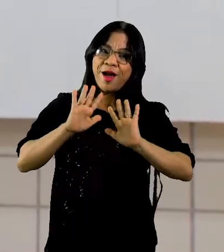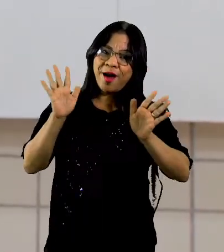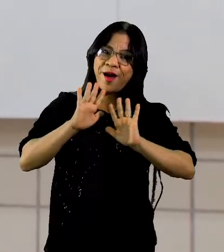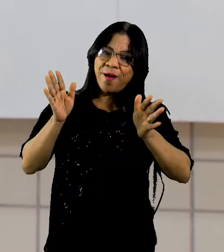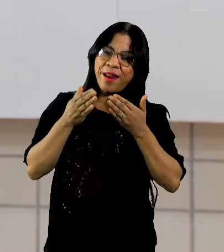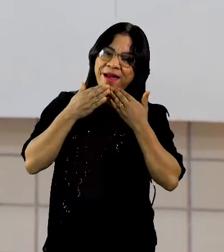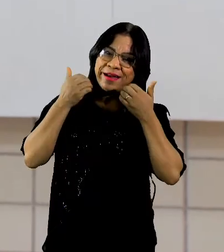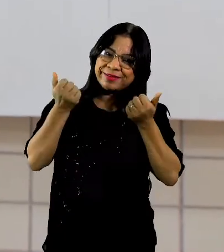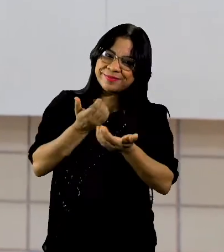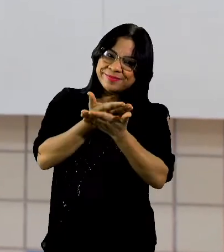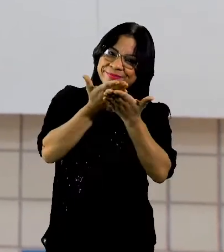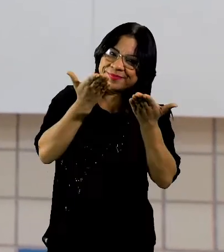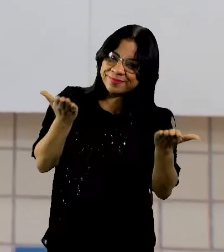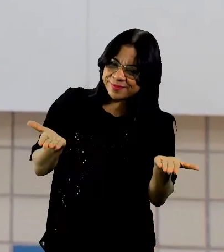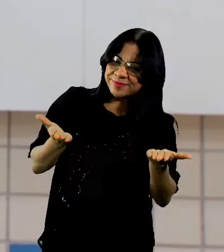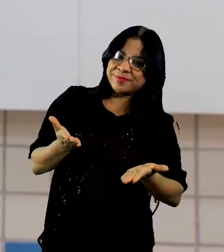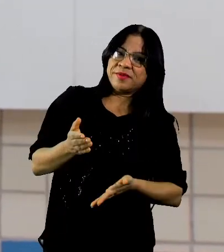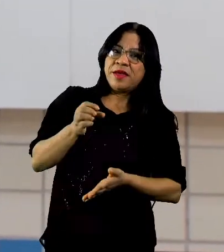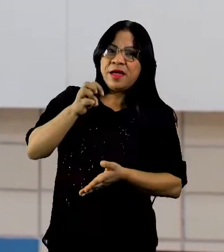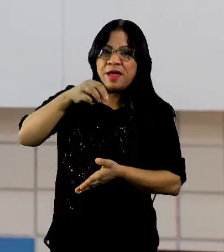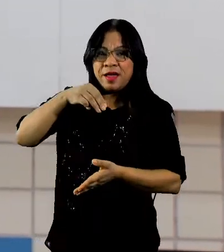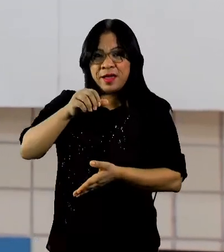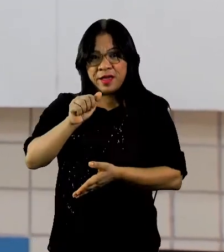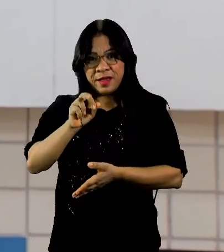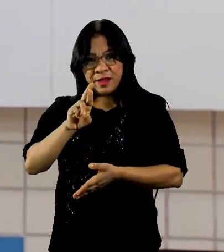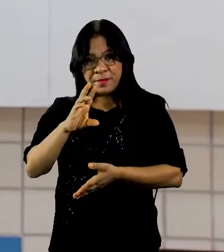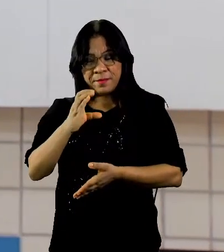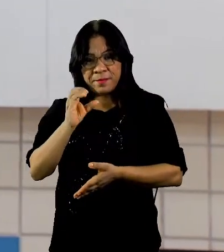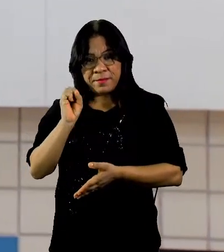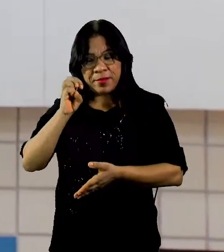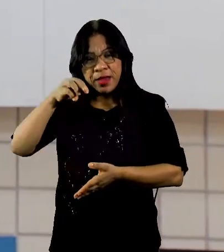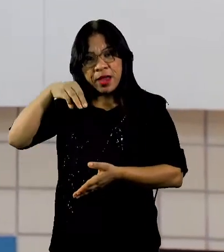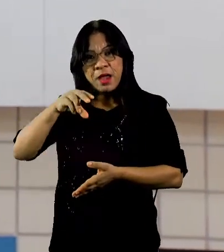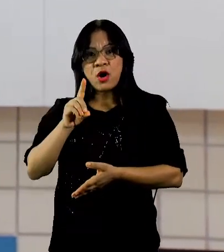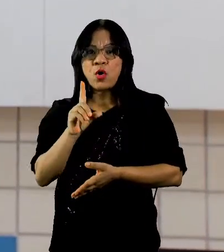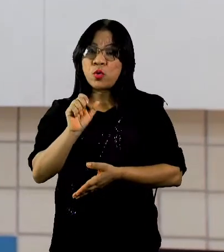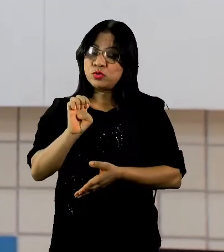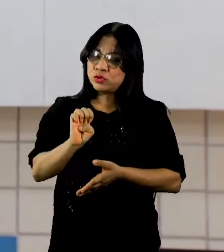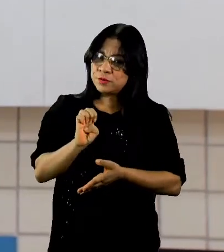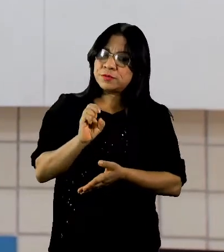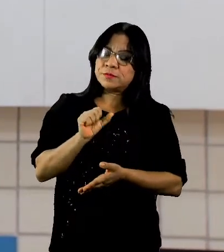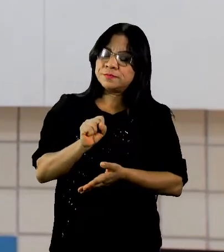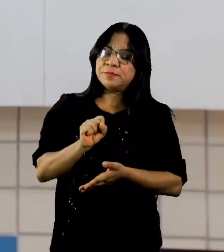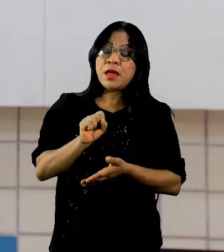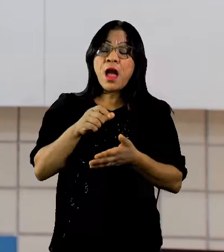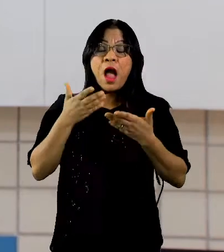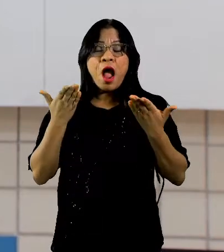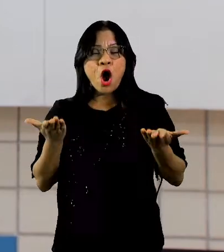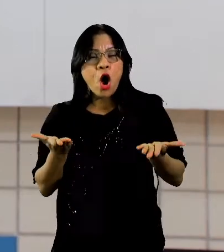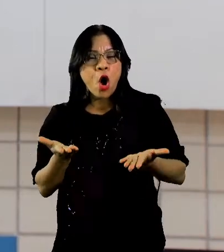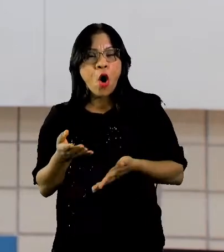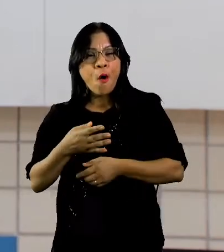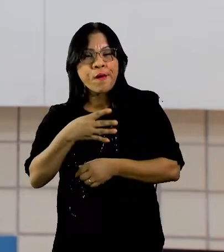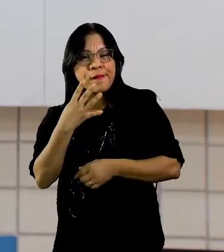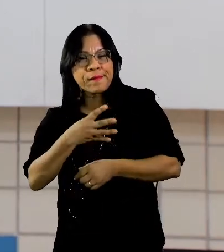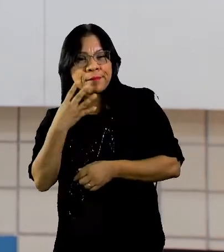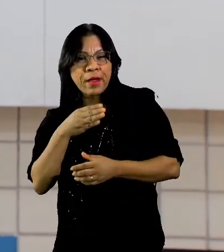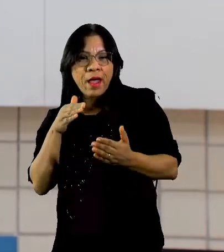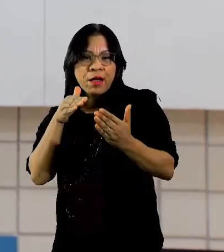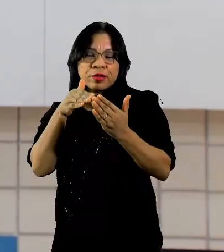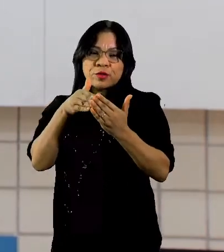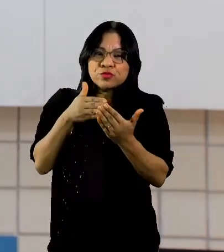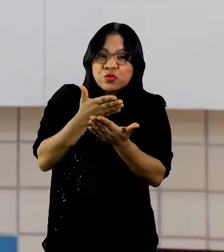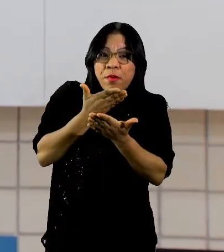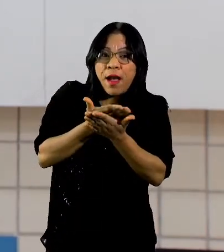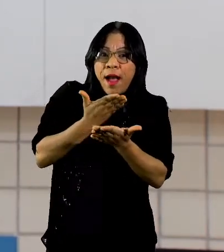pessoal, tudo bem com vocês? Professor Marcones na área novamente. Hoje nós vamos para a nossa quarta e última aula sobre monômios e polinômios.